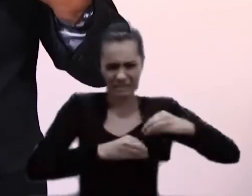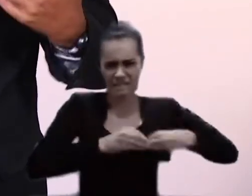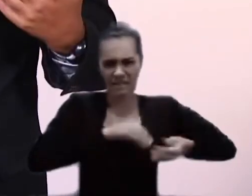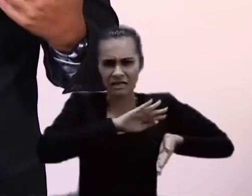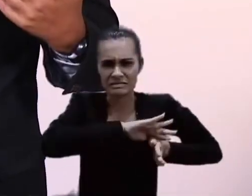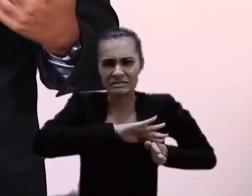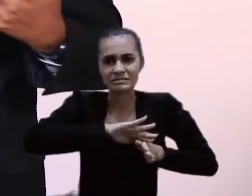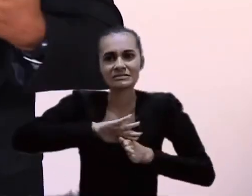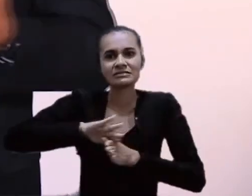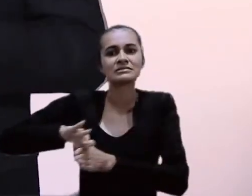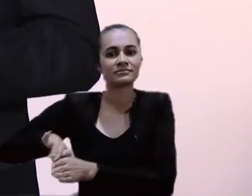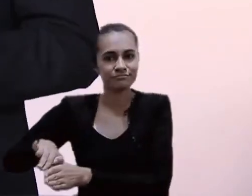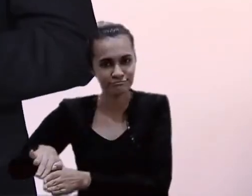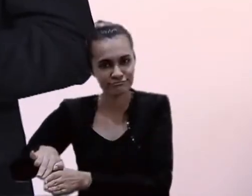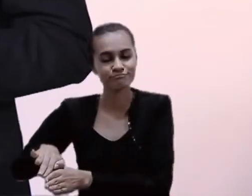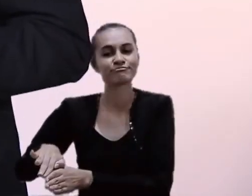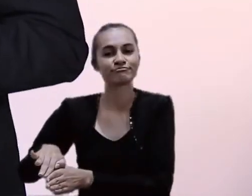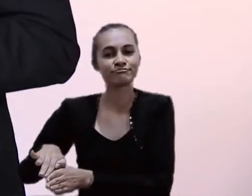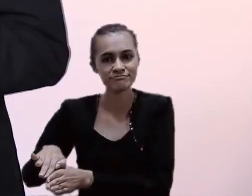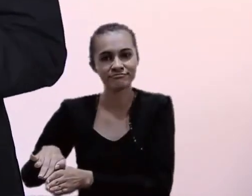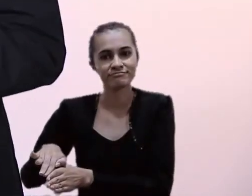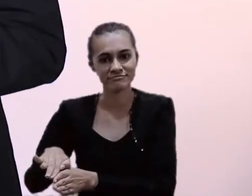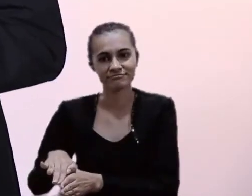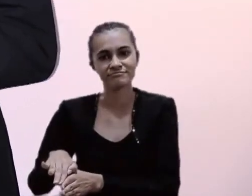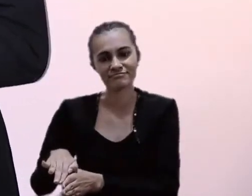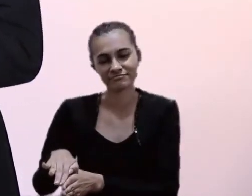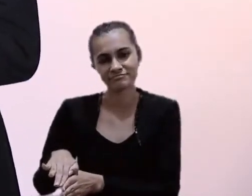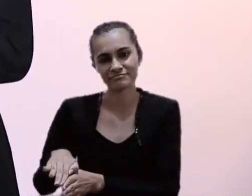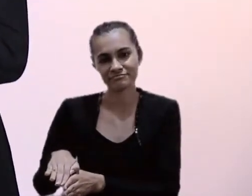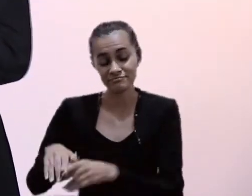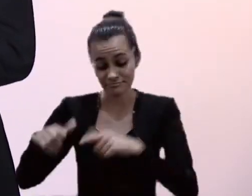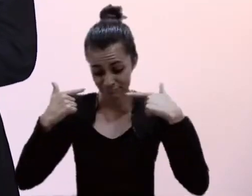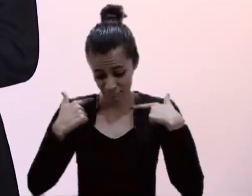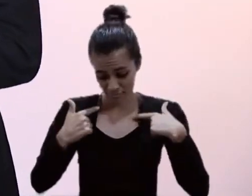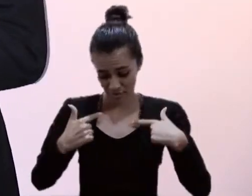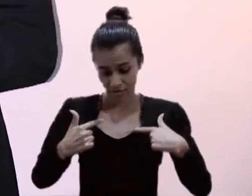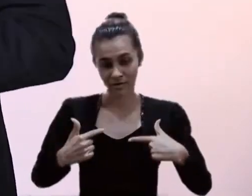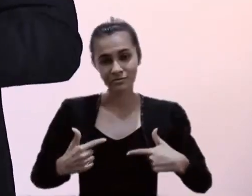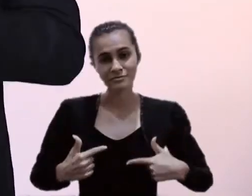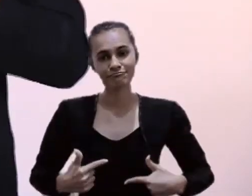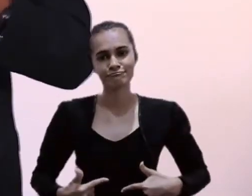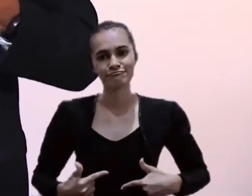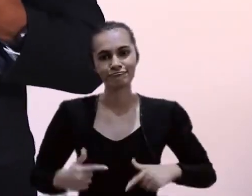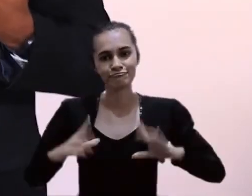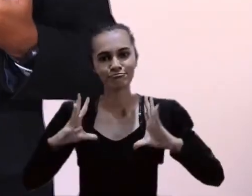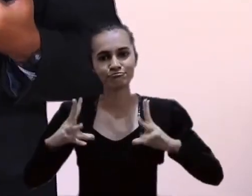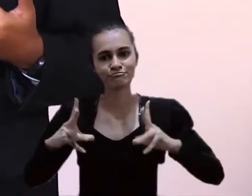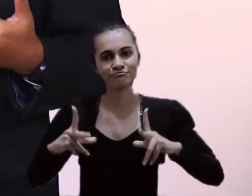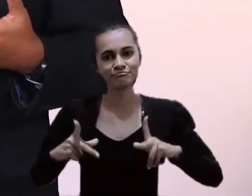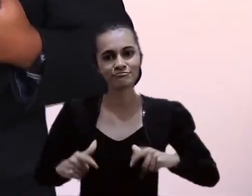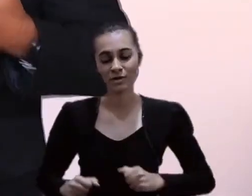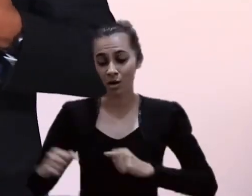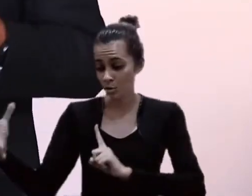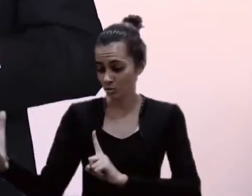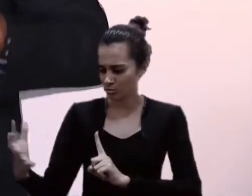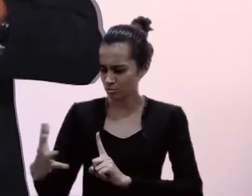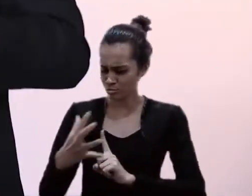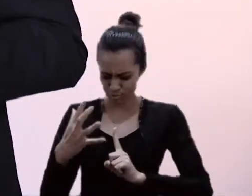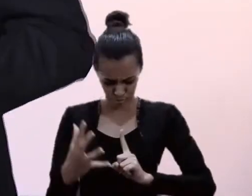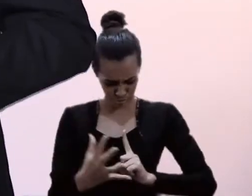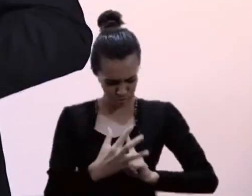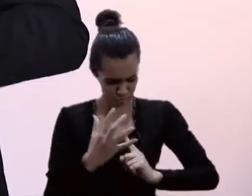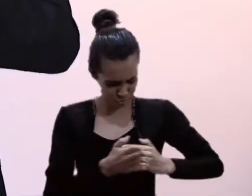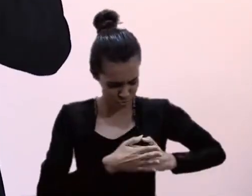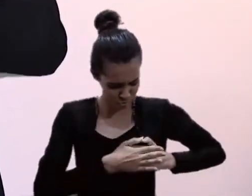apossando-se do trono, consagra-o por completo por sua presença, iluminando o coração com os